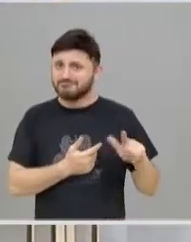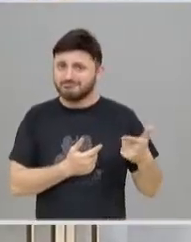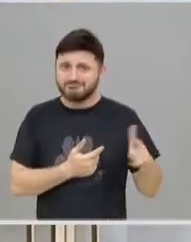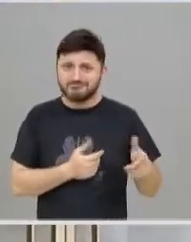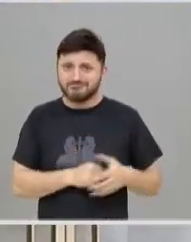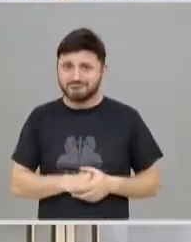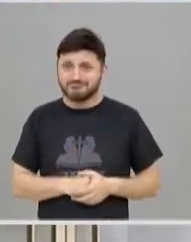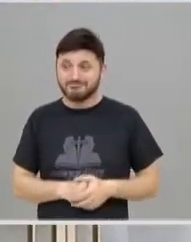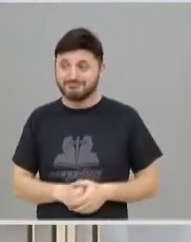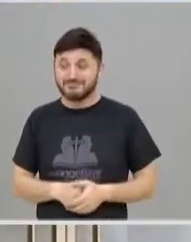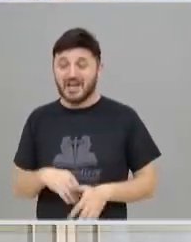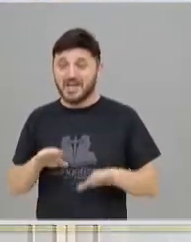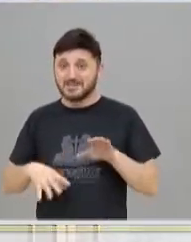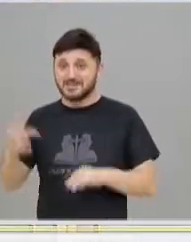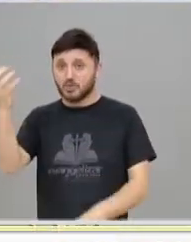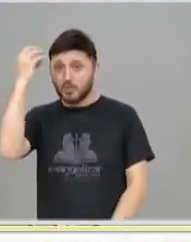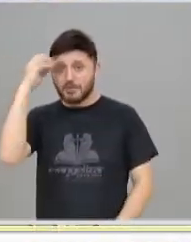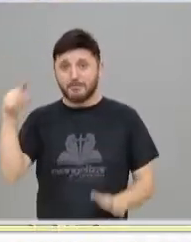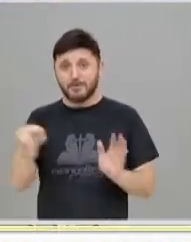esposo?